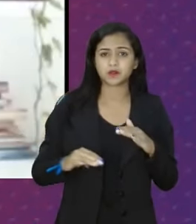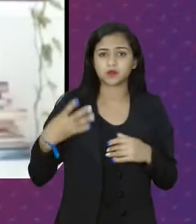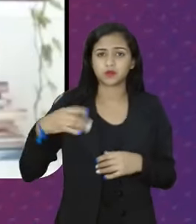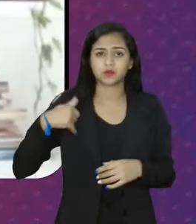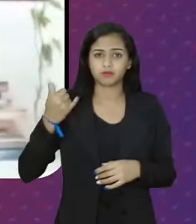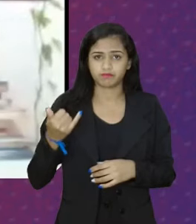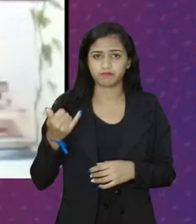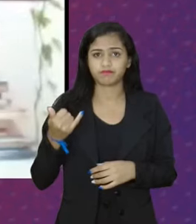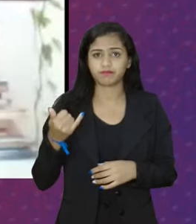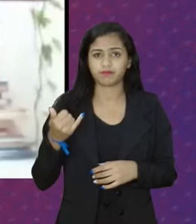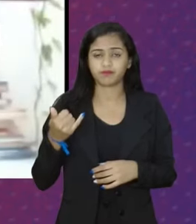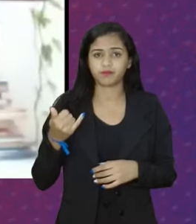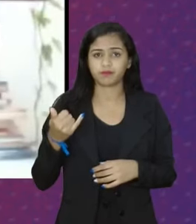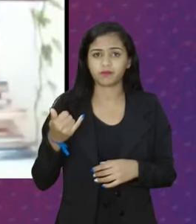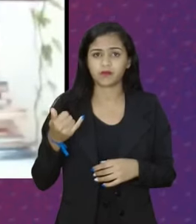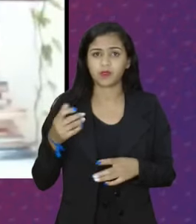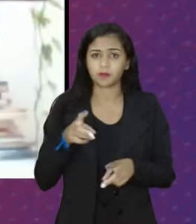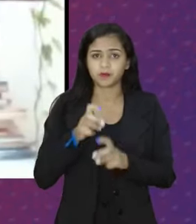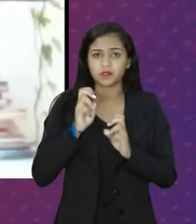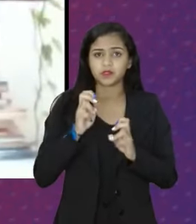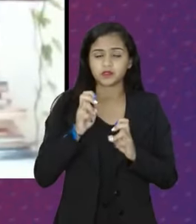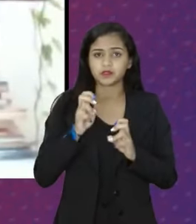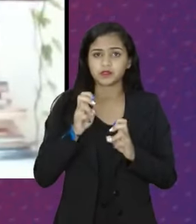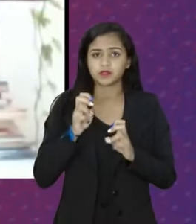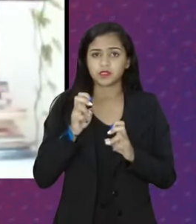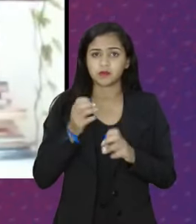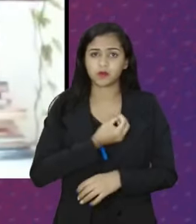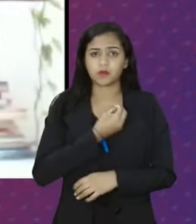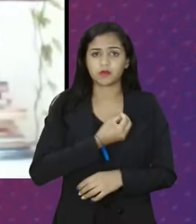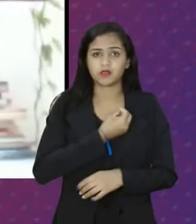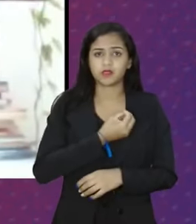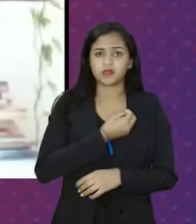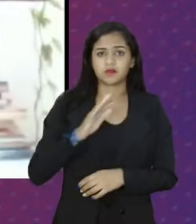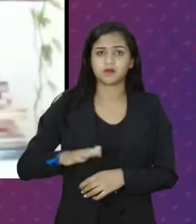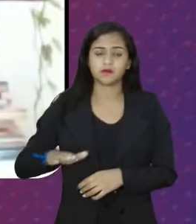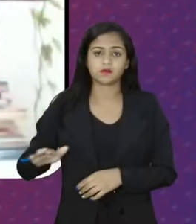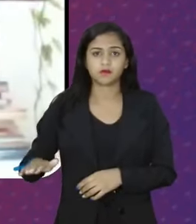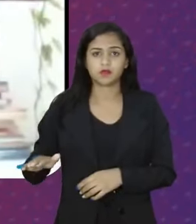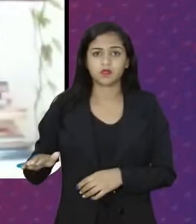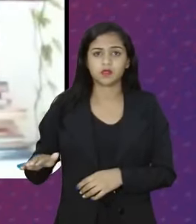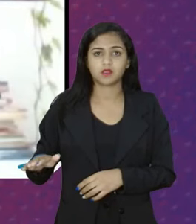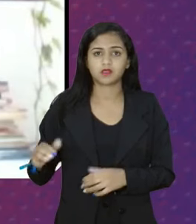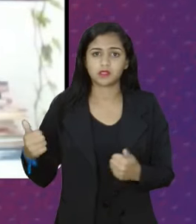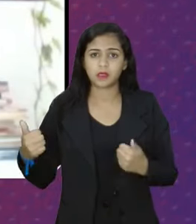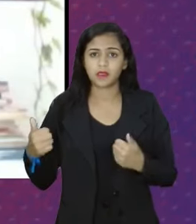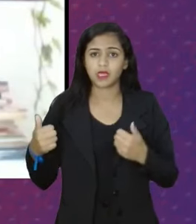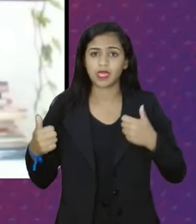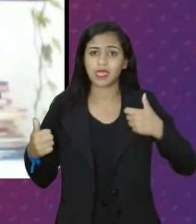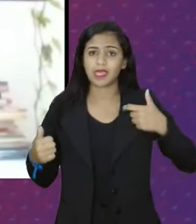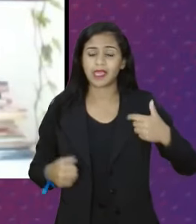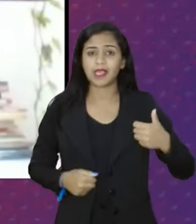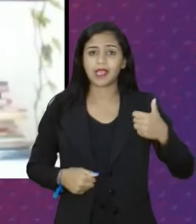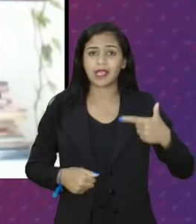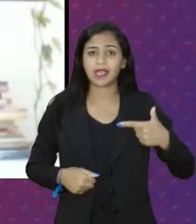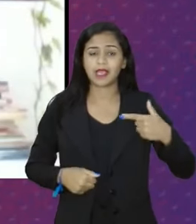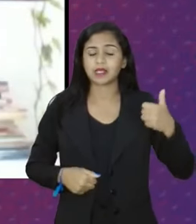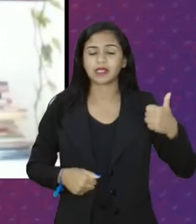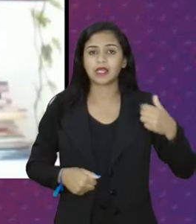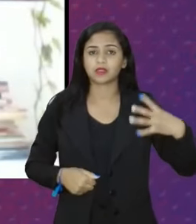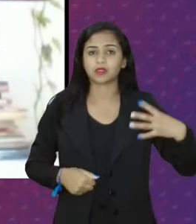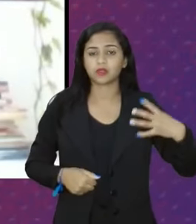idade, identificou a presença dessas crianças em 14% dos domicílios